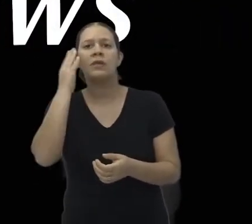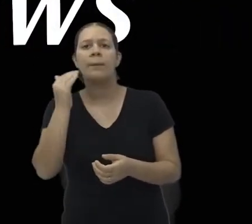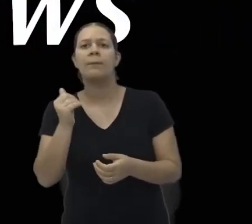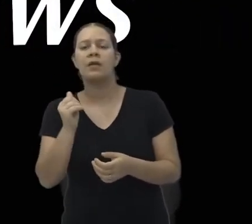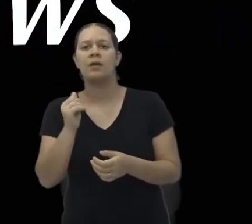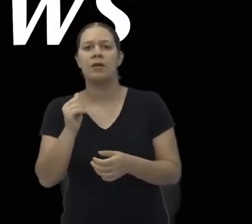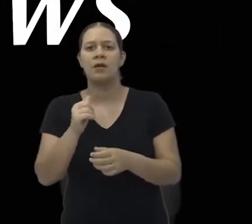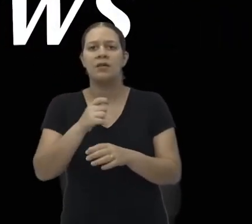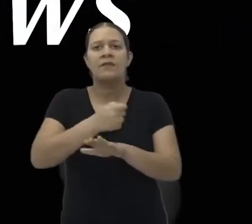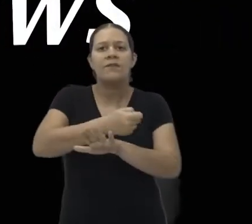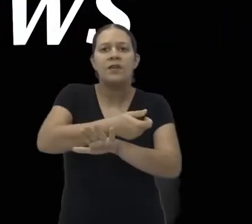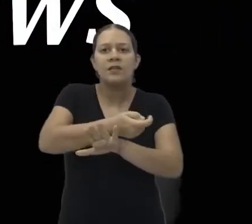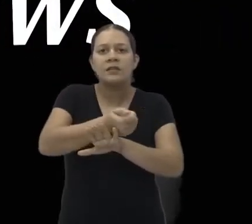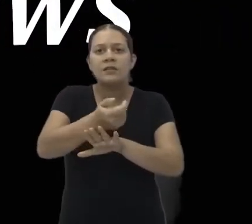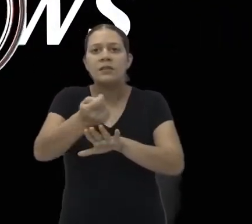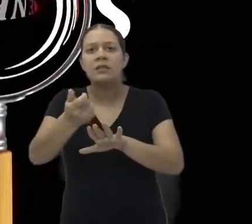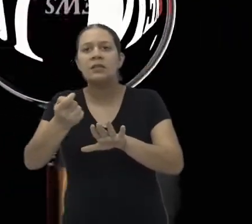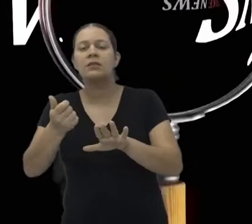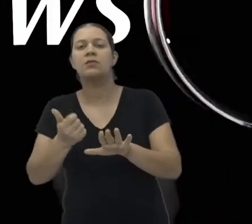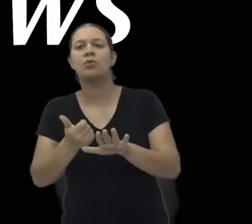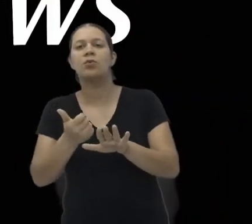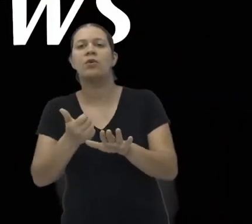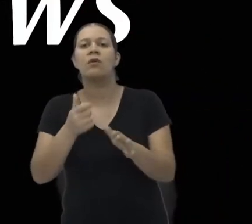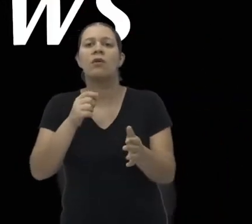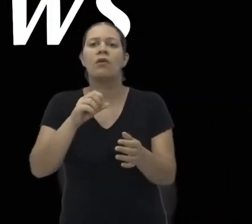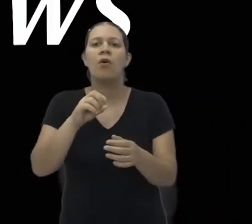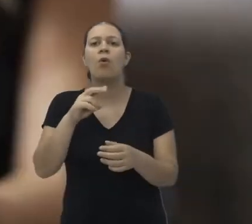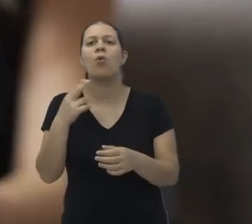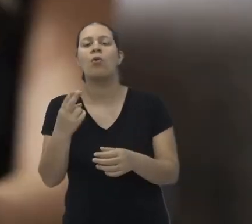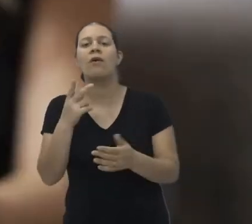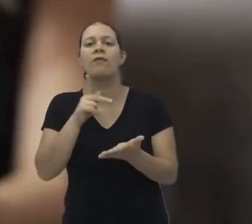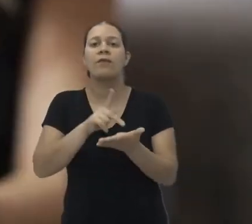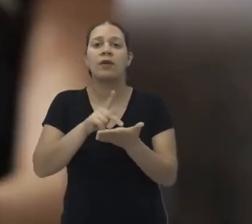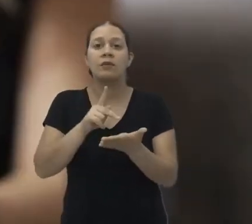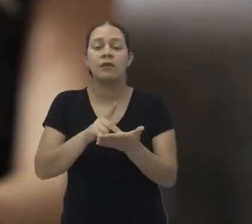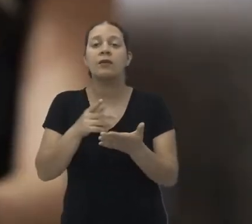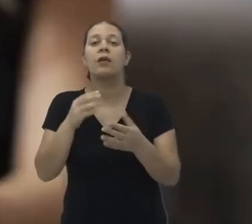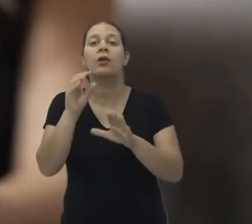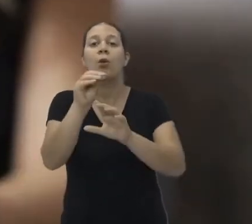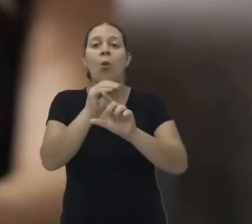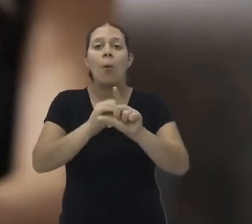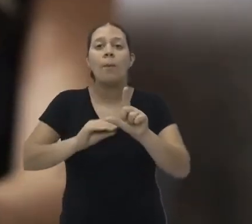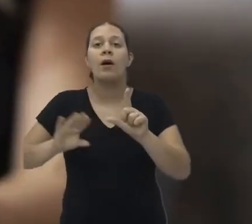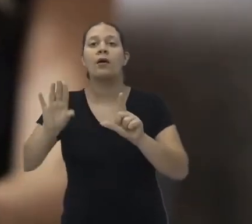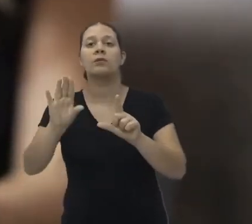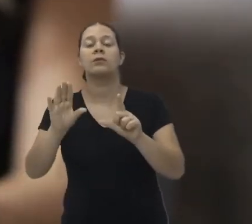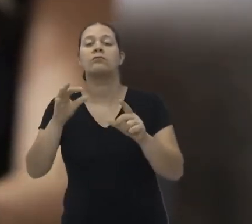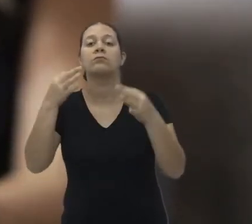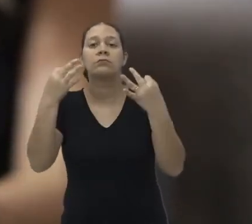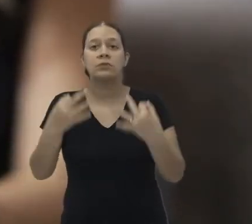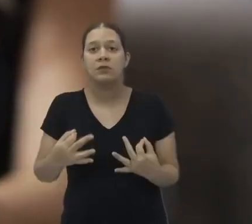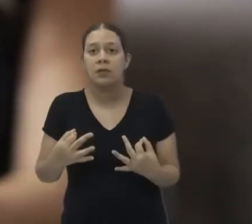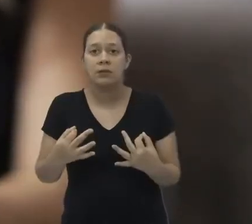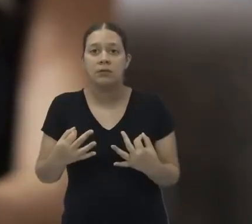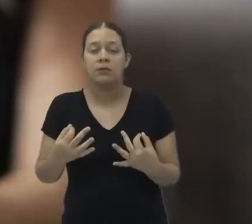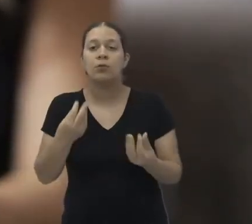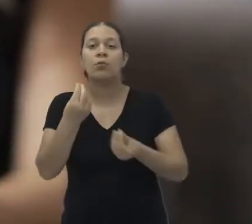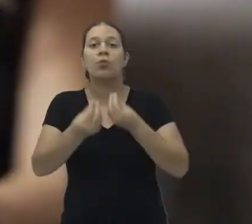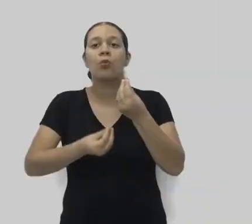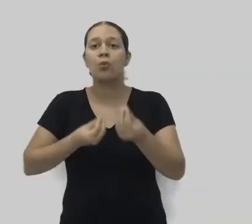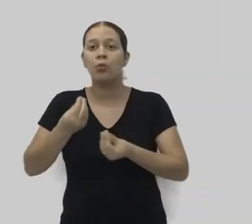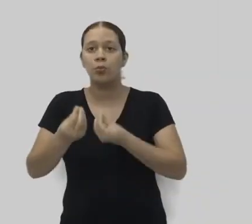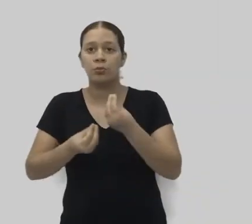boatos, fake news das informações reais? Como vamos compartilhar informações da maneira